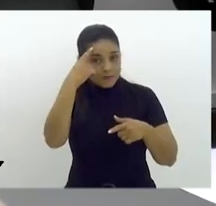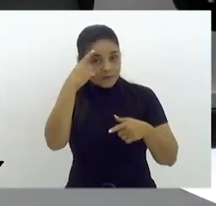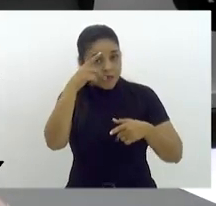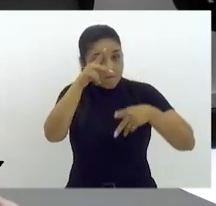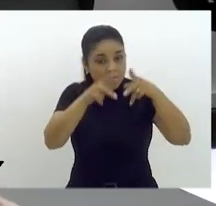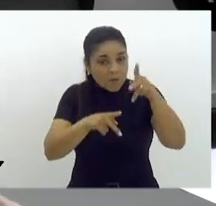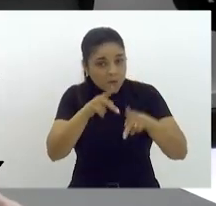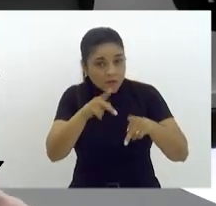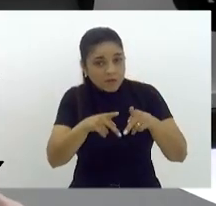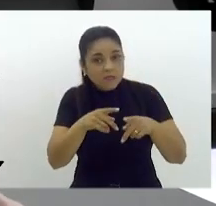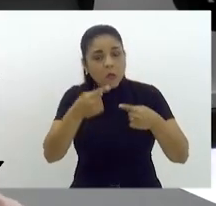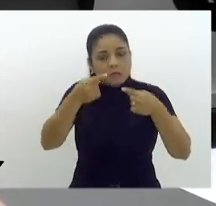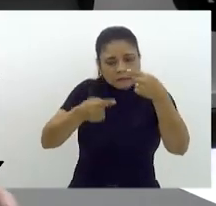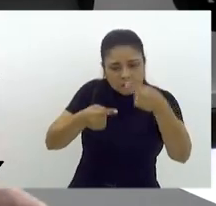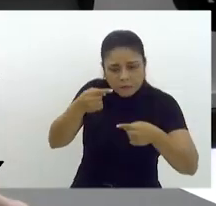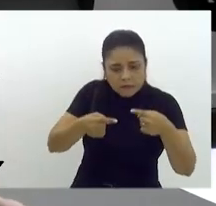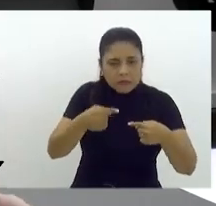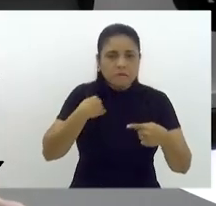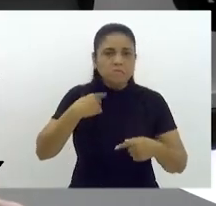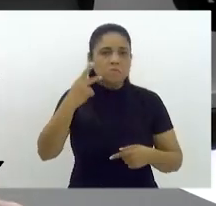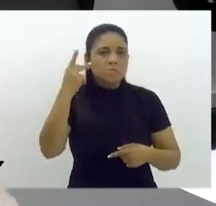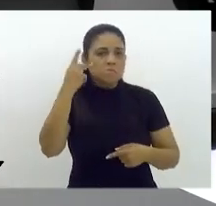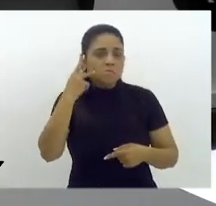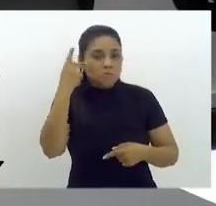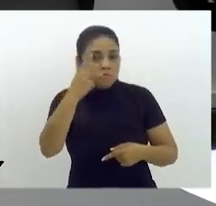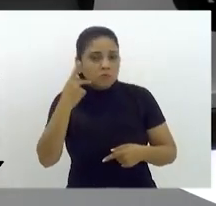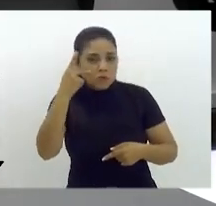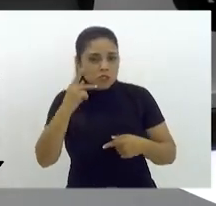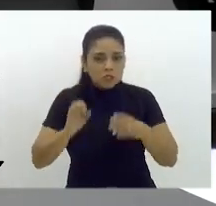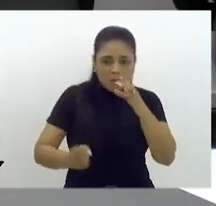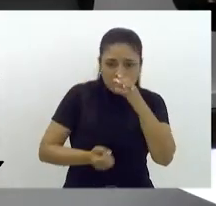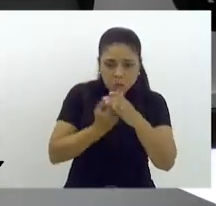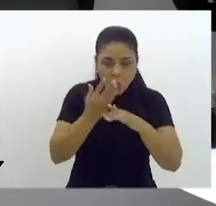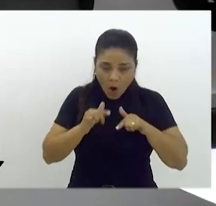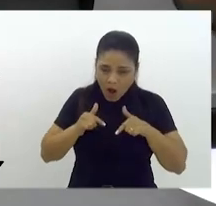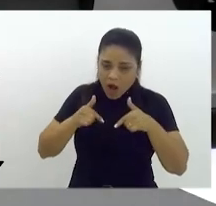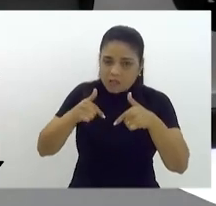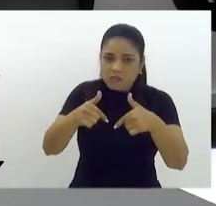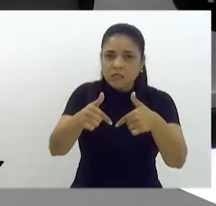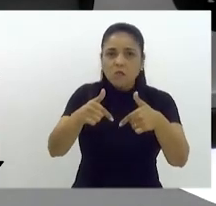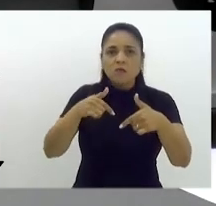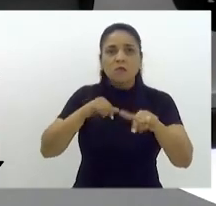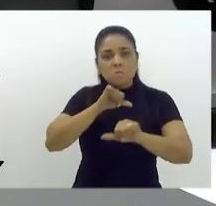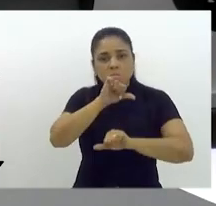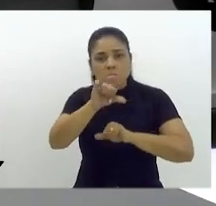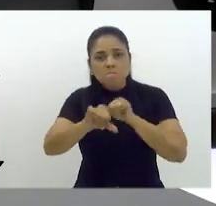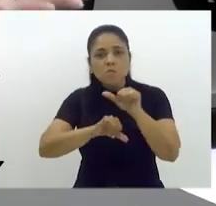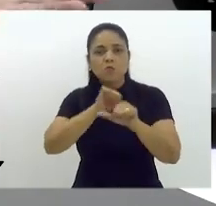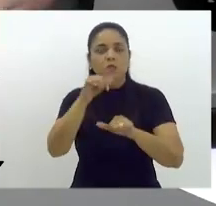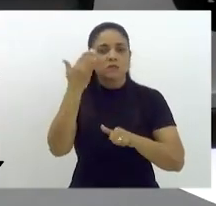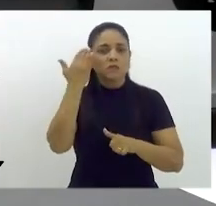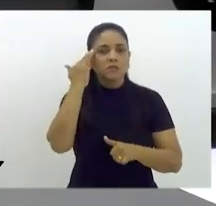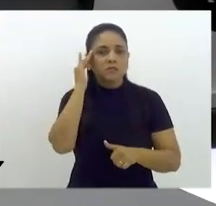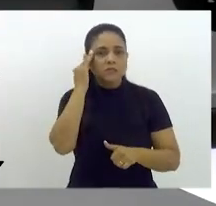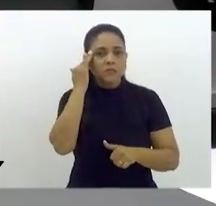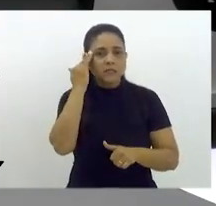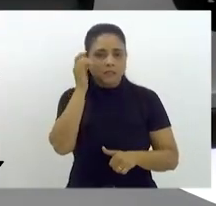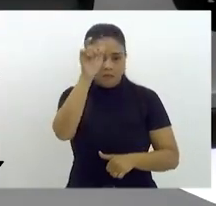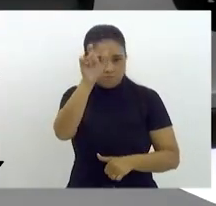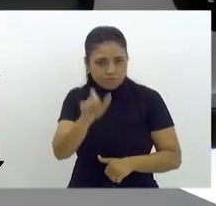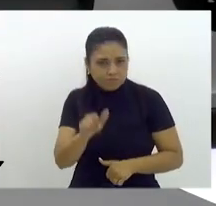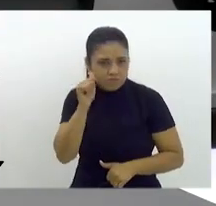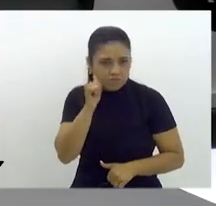debater e pensar em políticas em ações coletivas e muito mais em mudança de compreensão né da compreensão do fenômeno